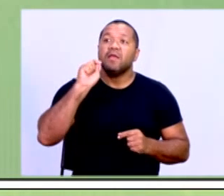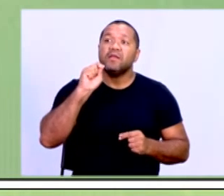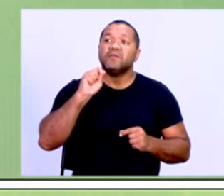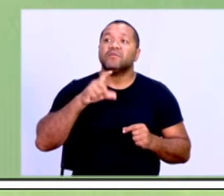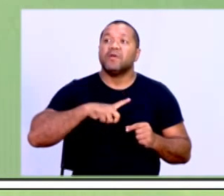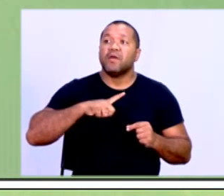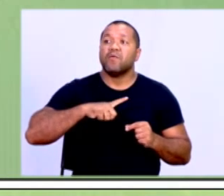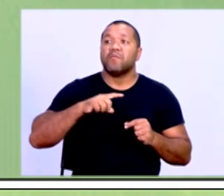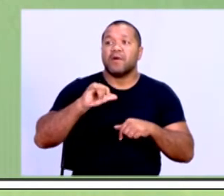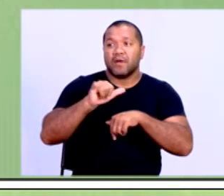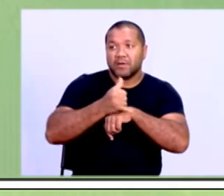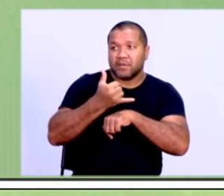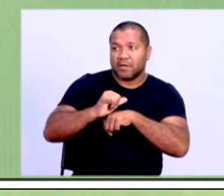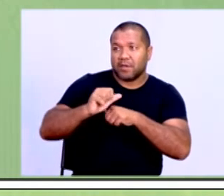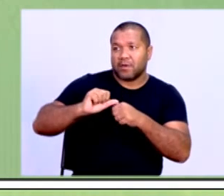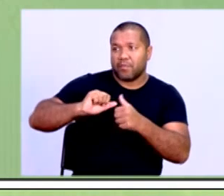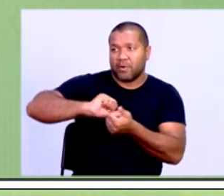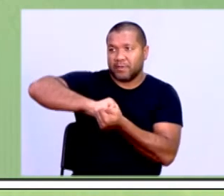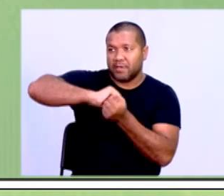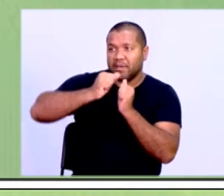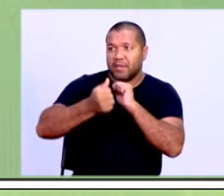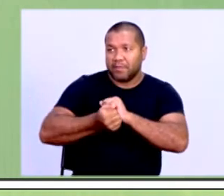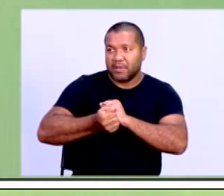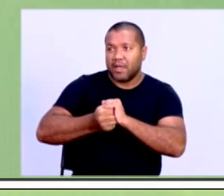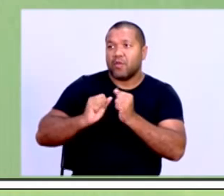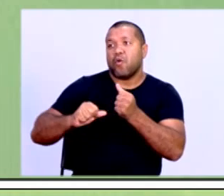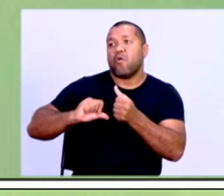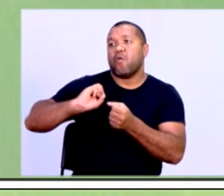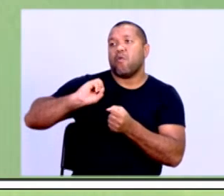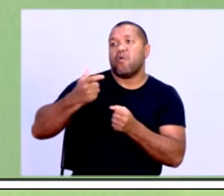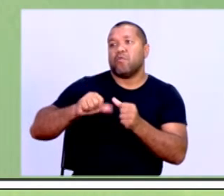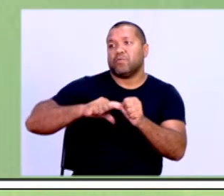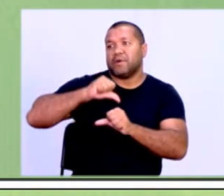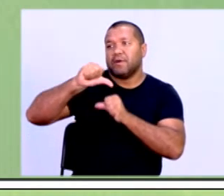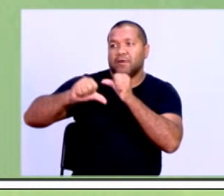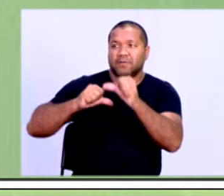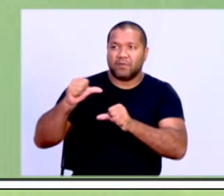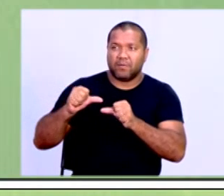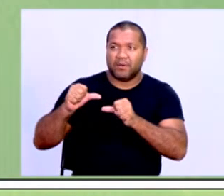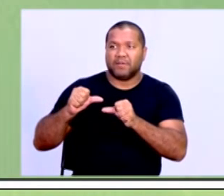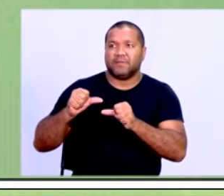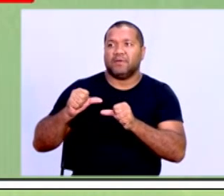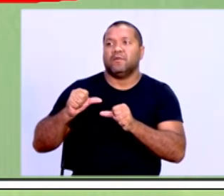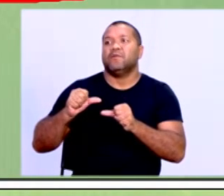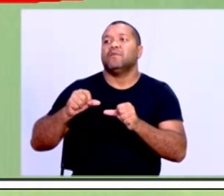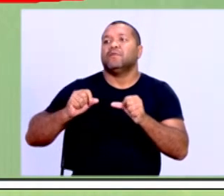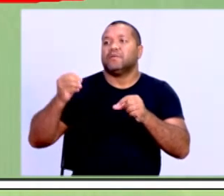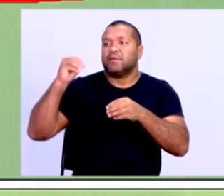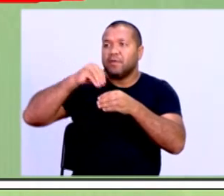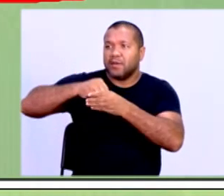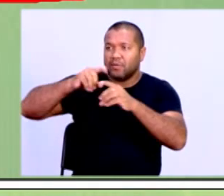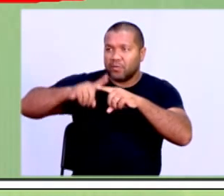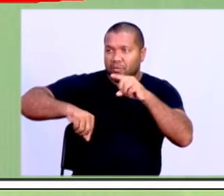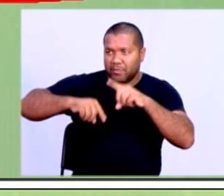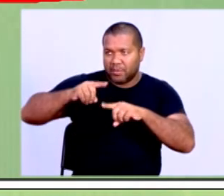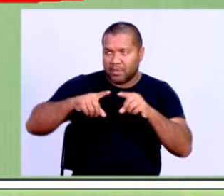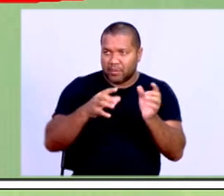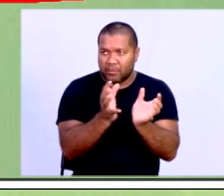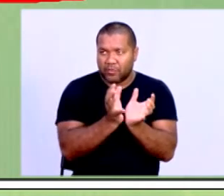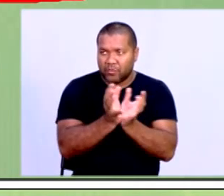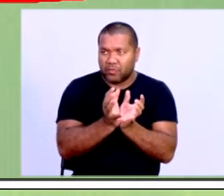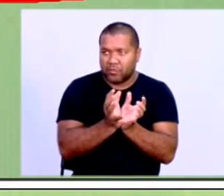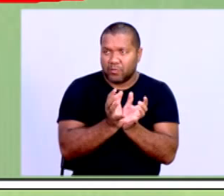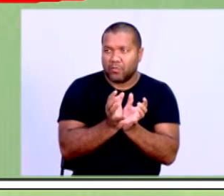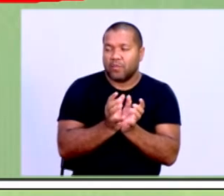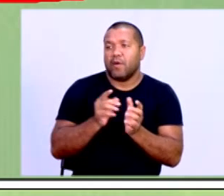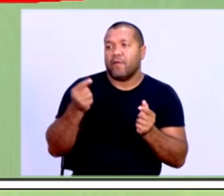ou transformação que pode ser aplicada a objeto ou por objeto de uma classe. Vamos ver